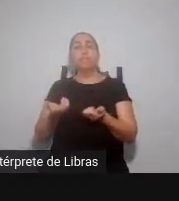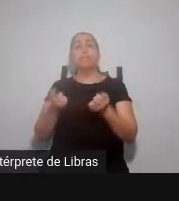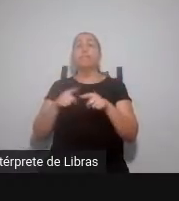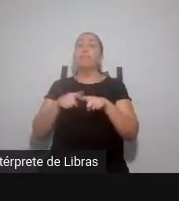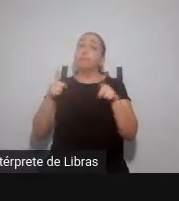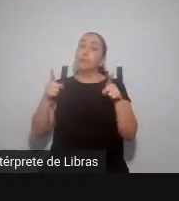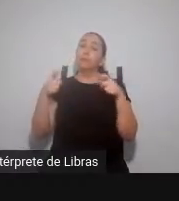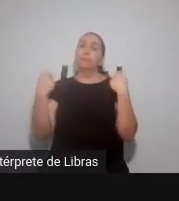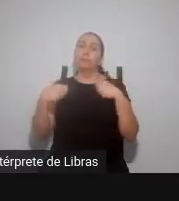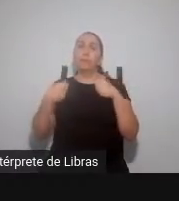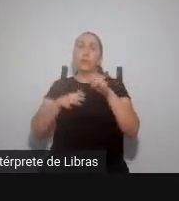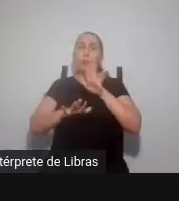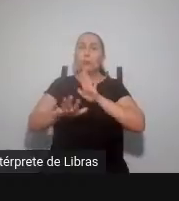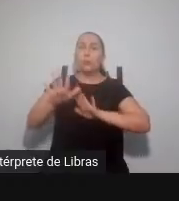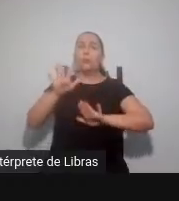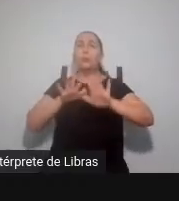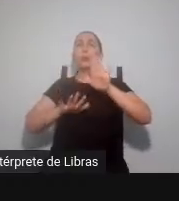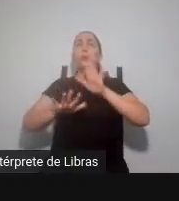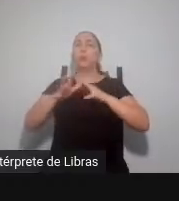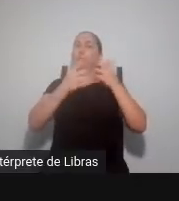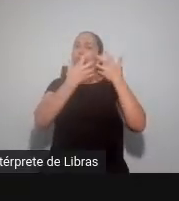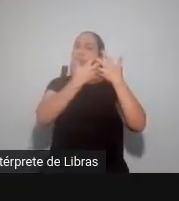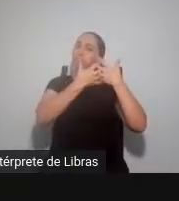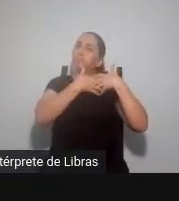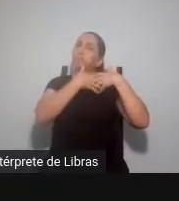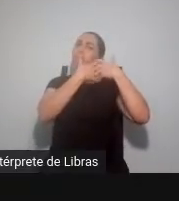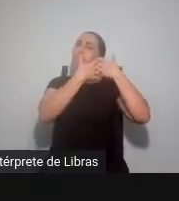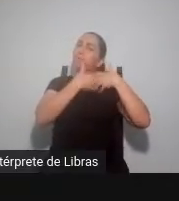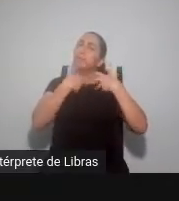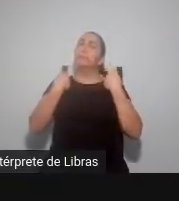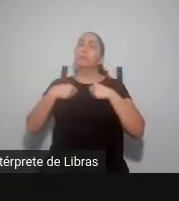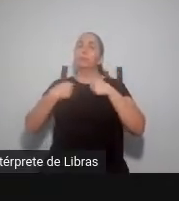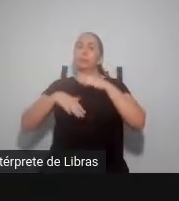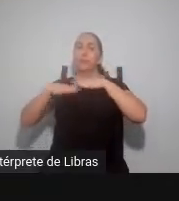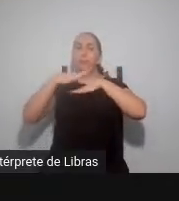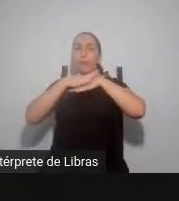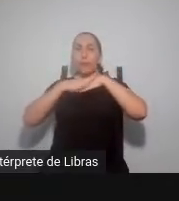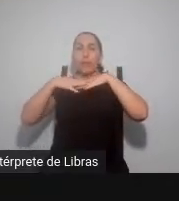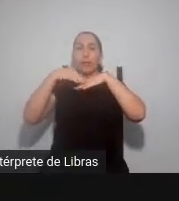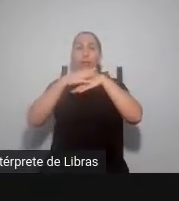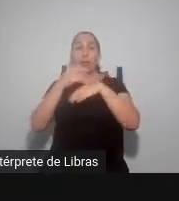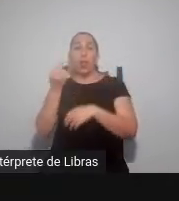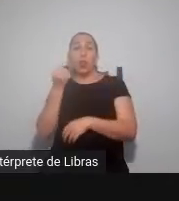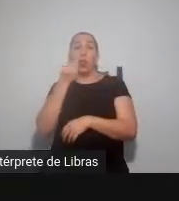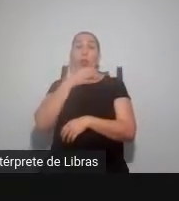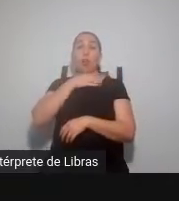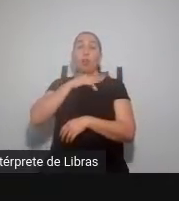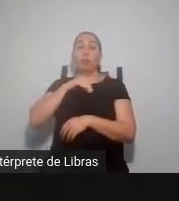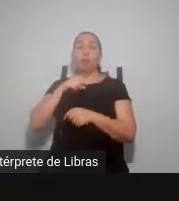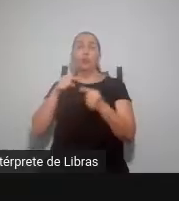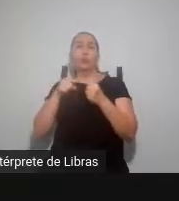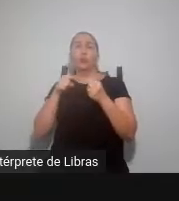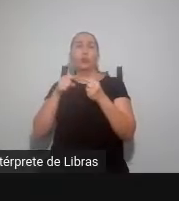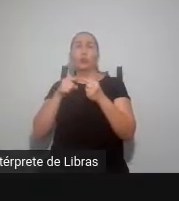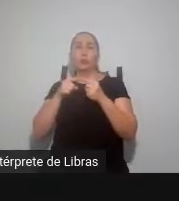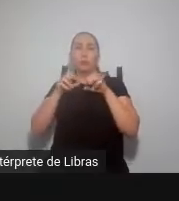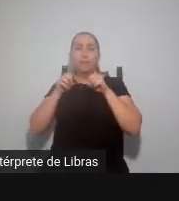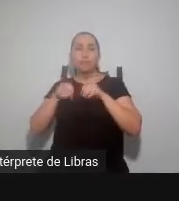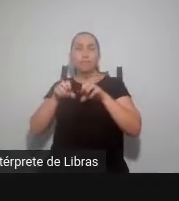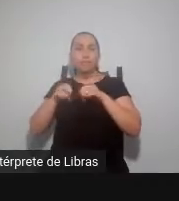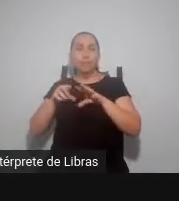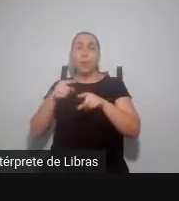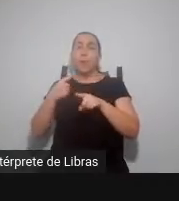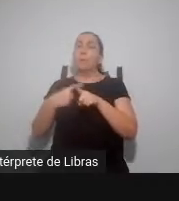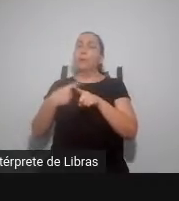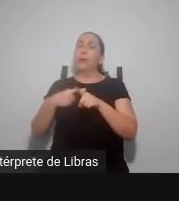com cuidado, com carinho esse novo jeito de ver, porque tem trazido indagações que a